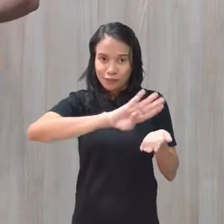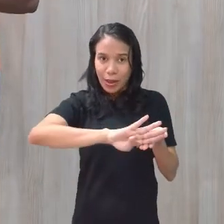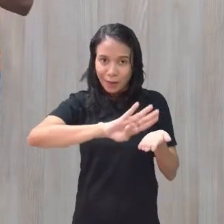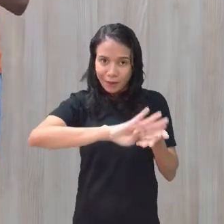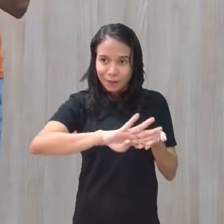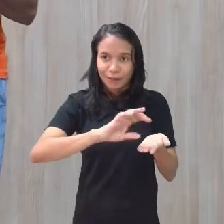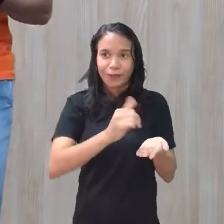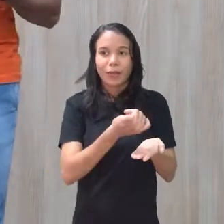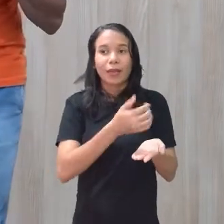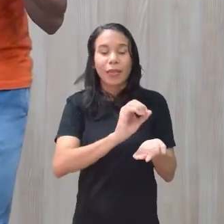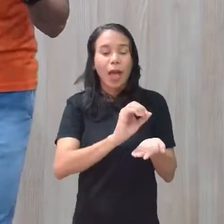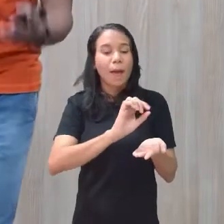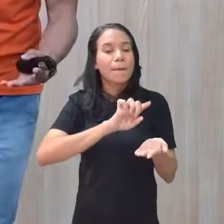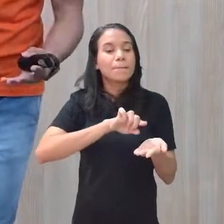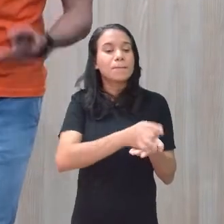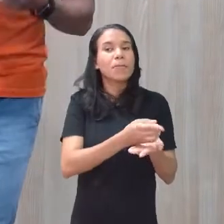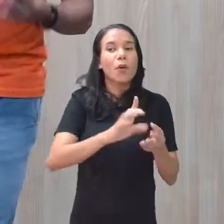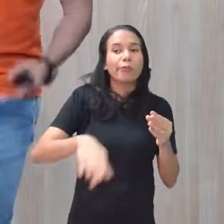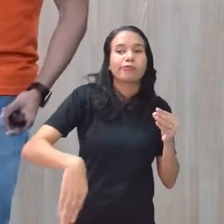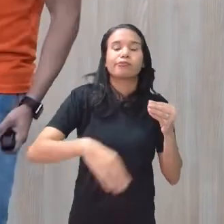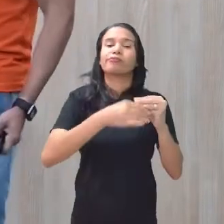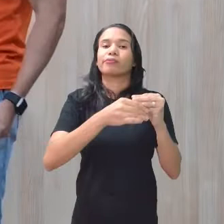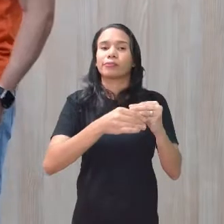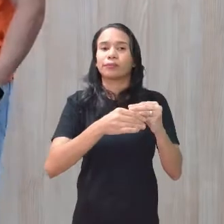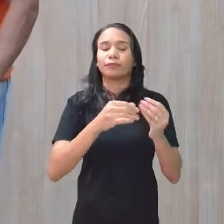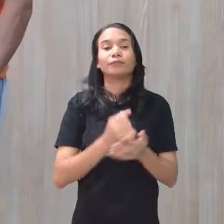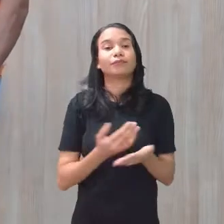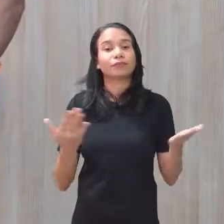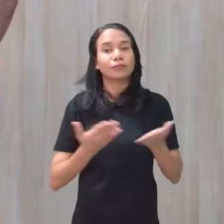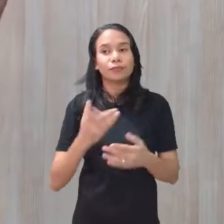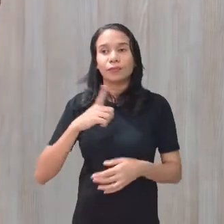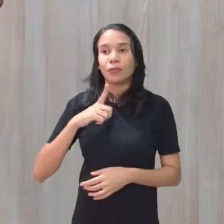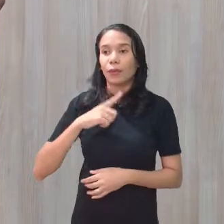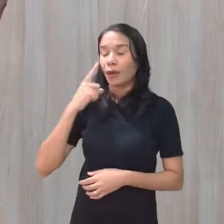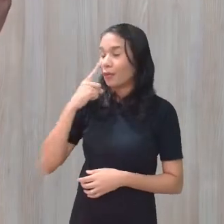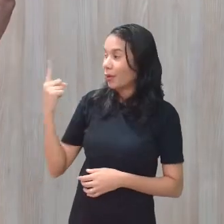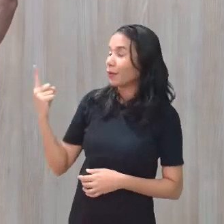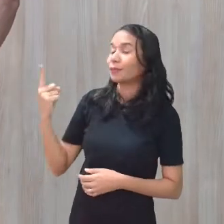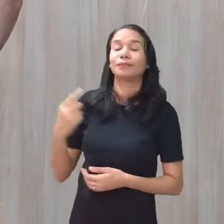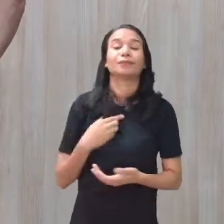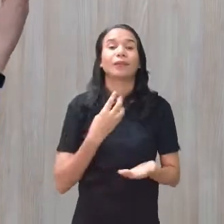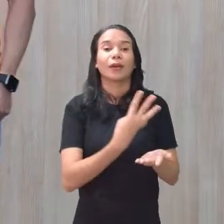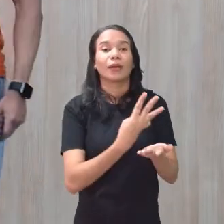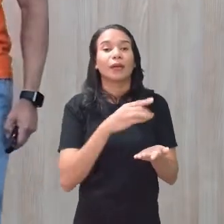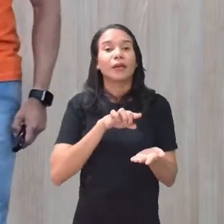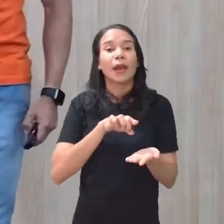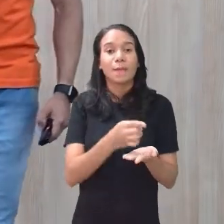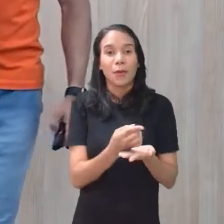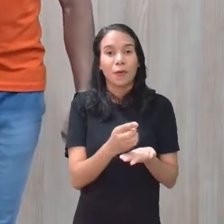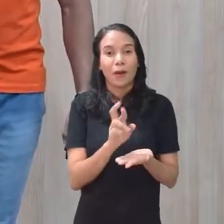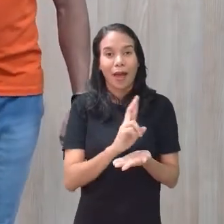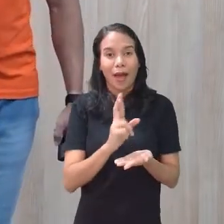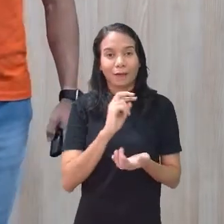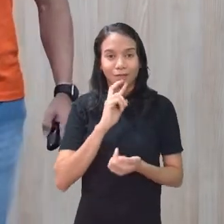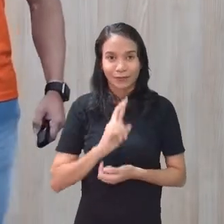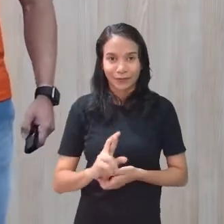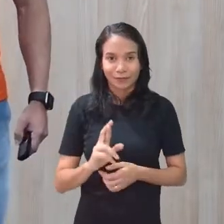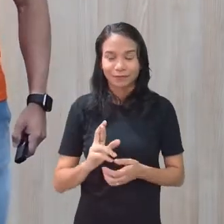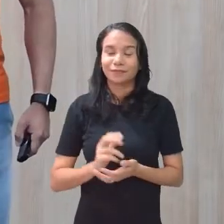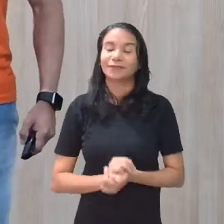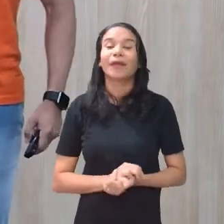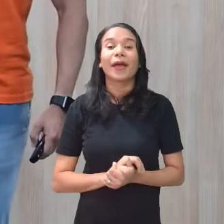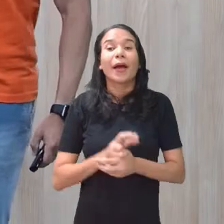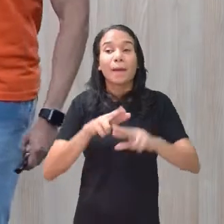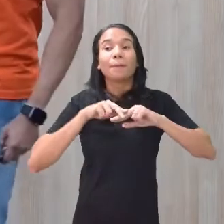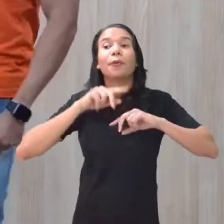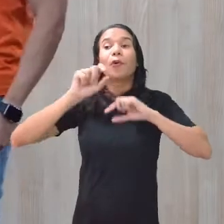eu depositei, eu somei R$10.000 e agora eu fiquei com um saldo de quanto? De R$3.000. Então, note